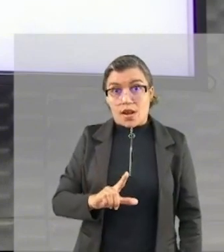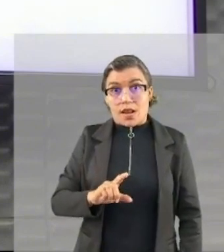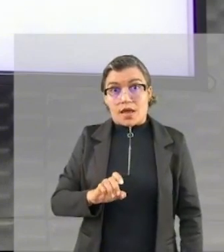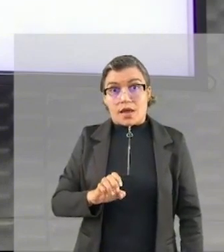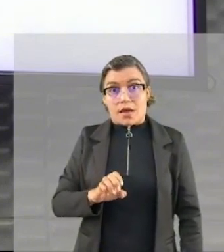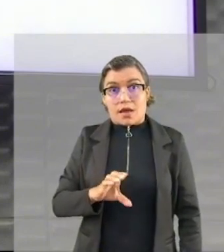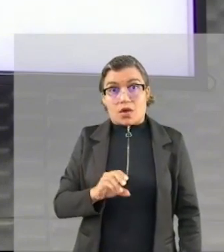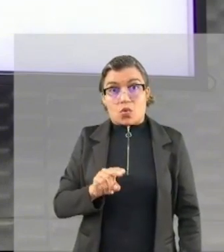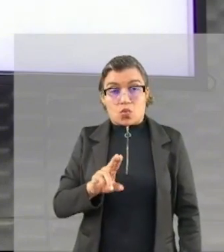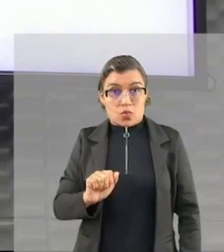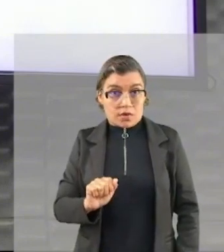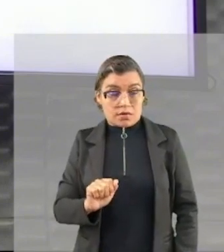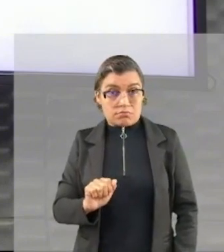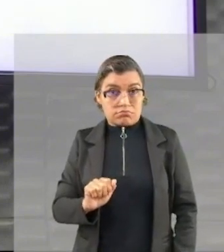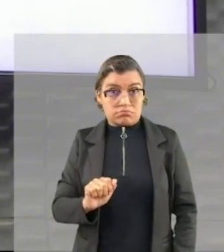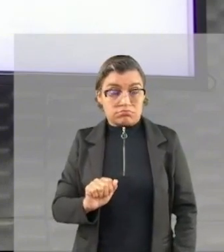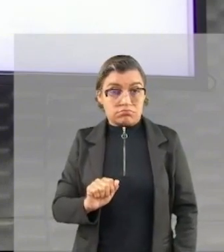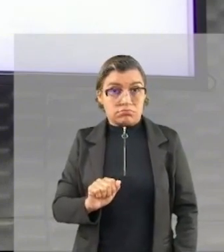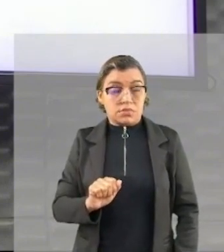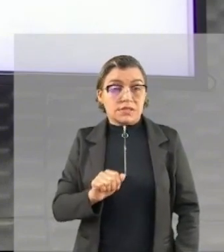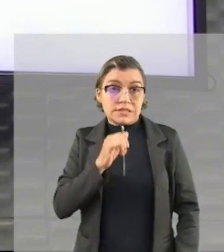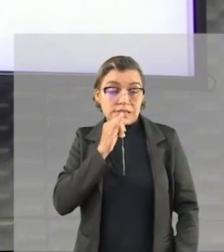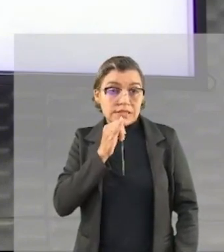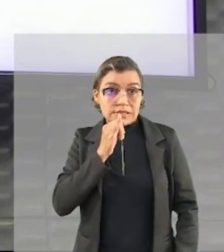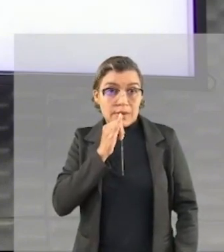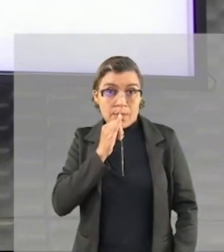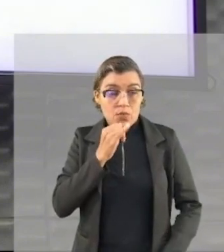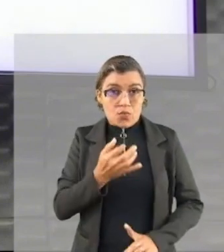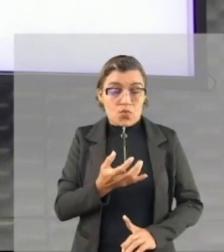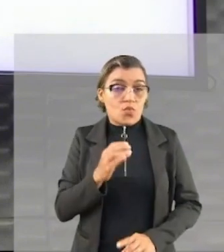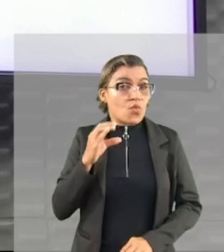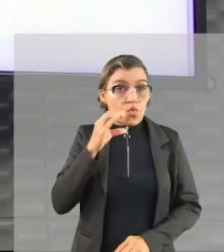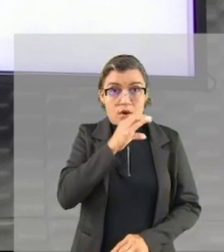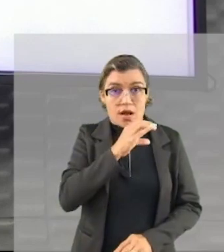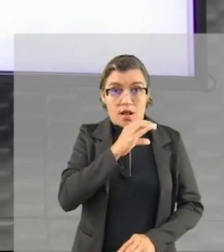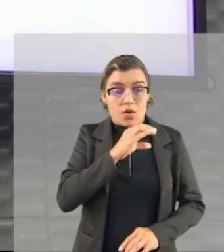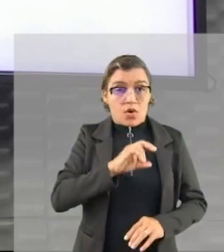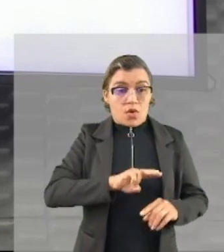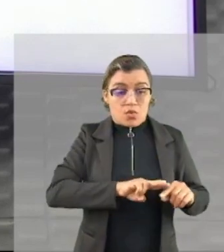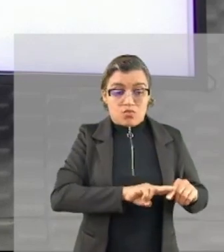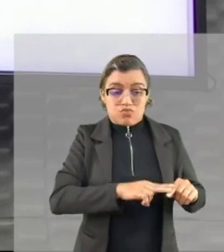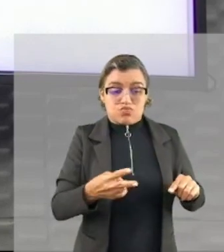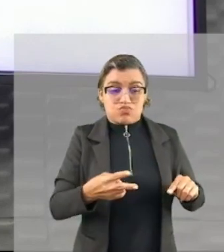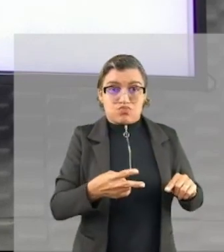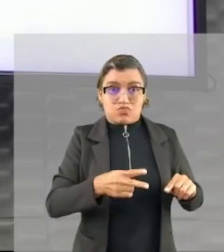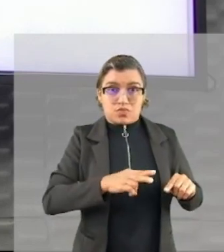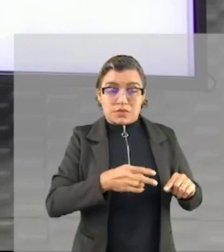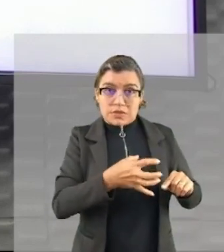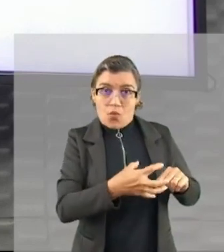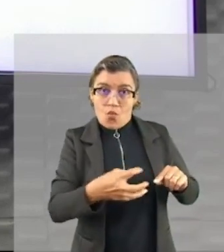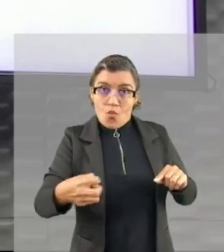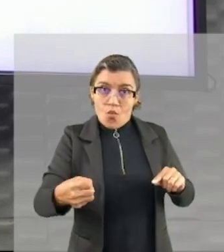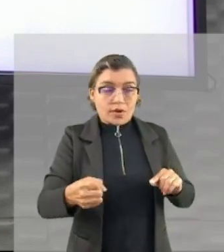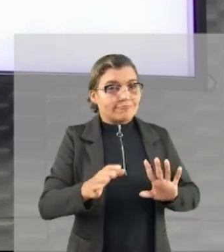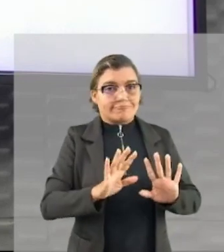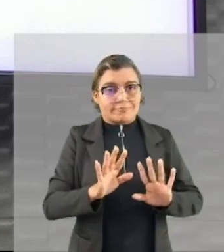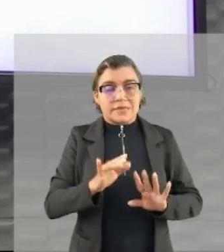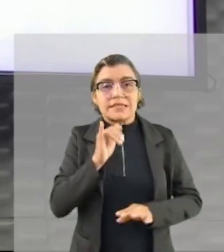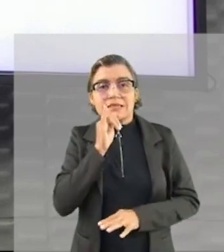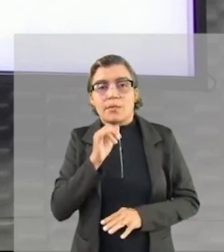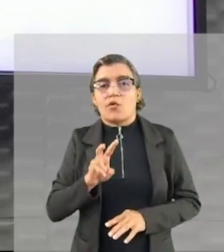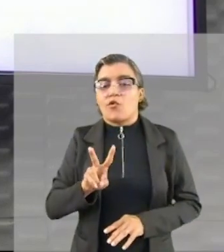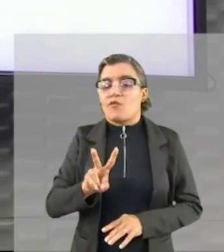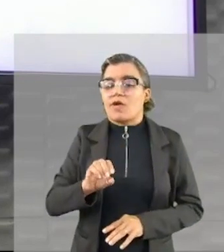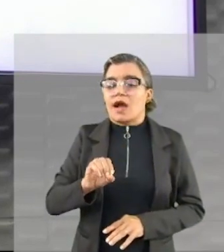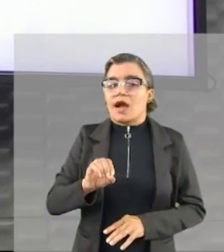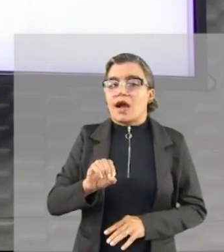de matéria, o calor não ocorre por condução. No vácuo, o que é o vácuo?